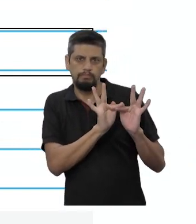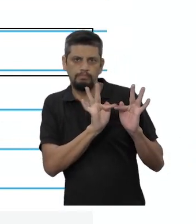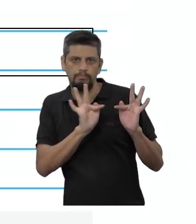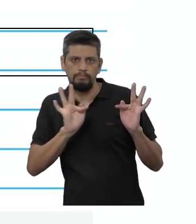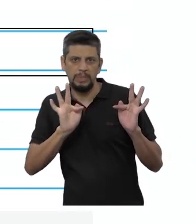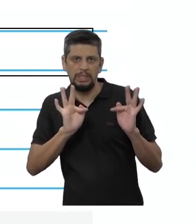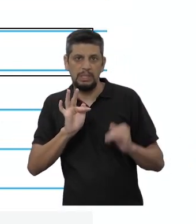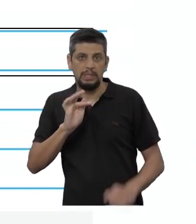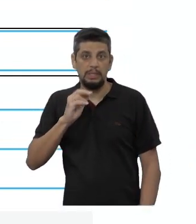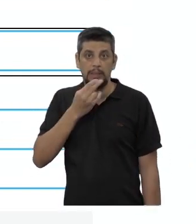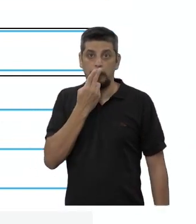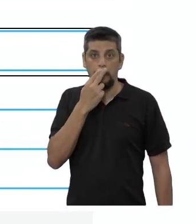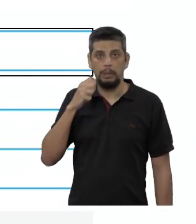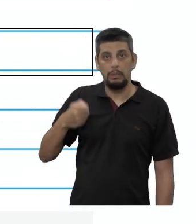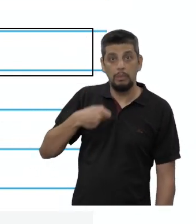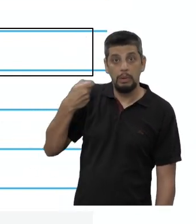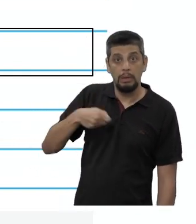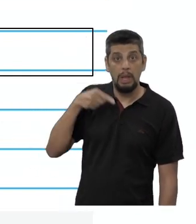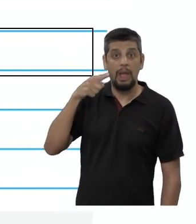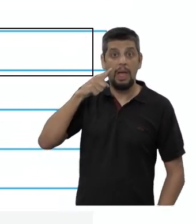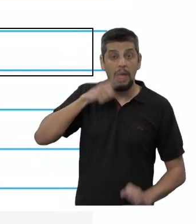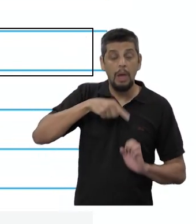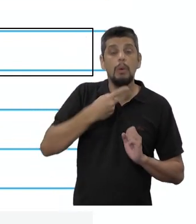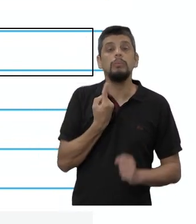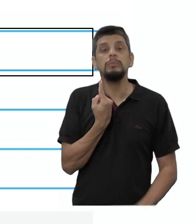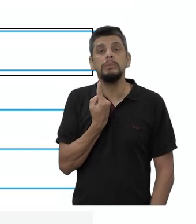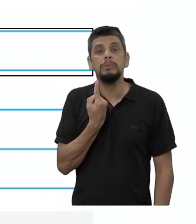frase? Charlie Chaplin foi um